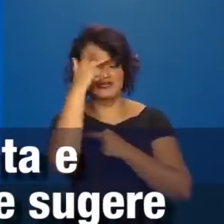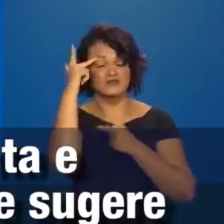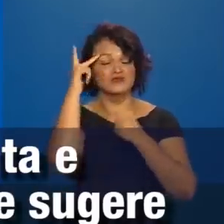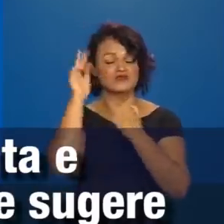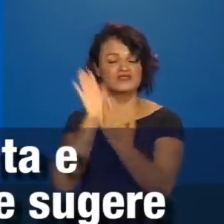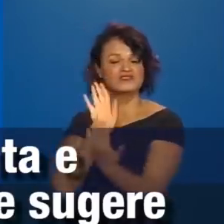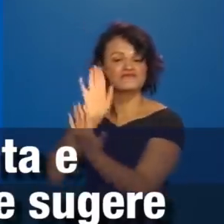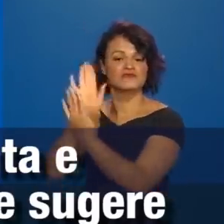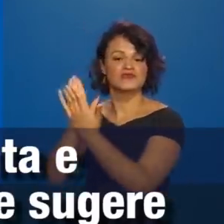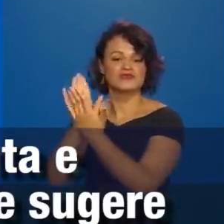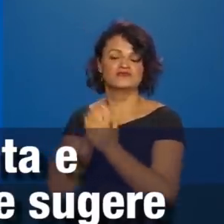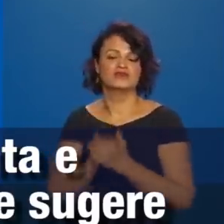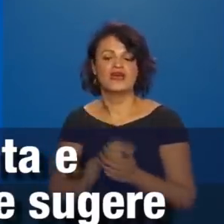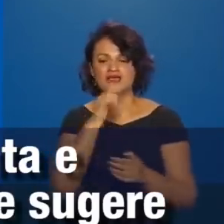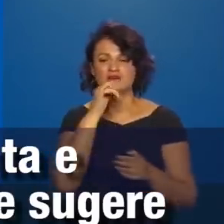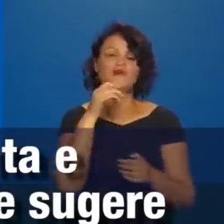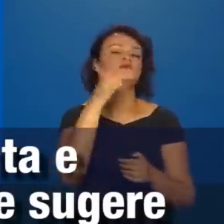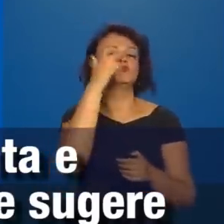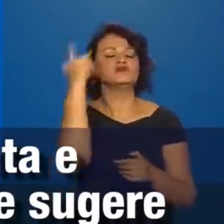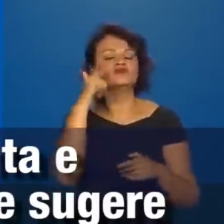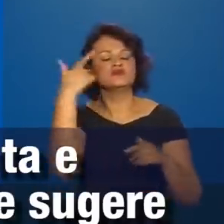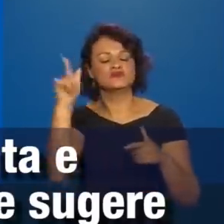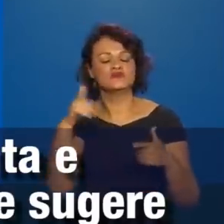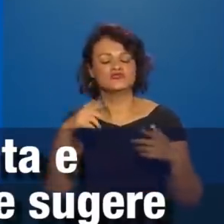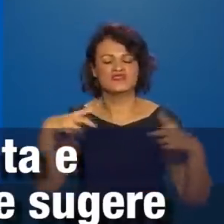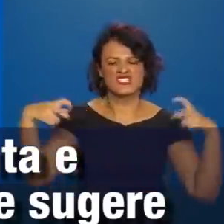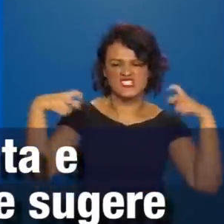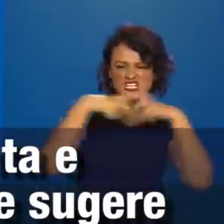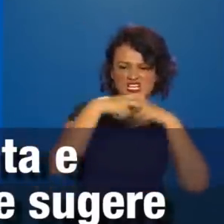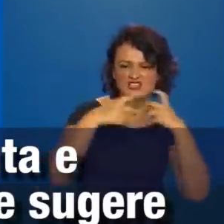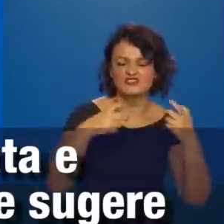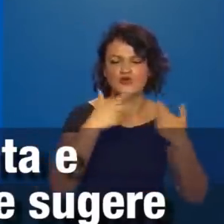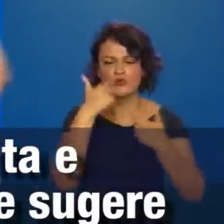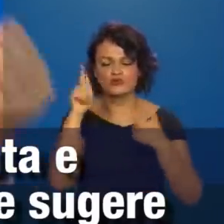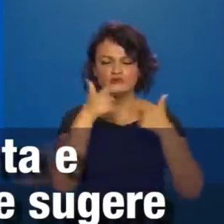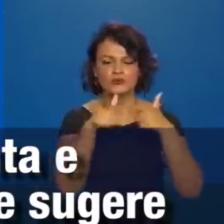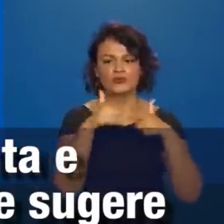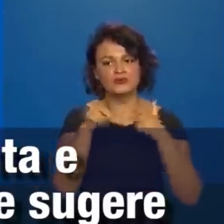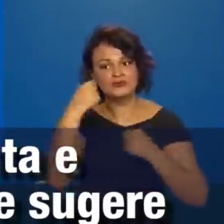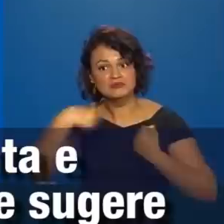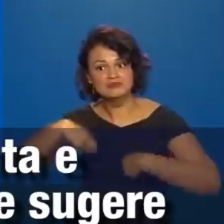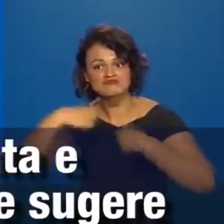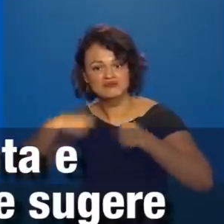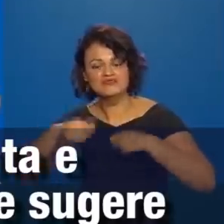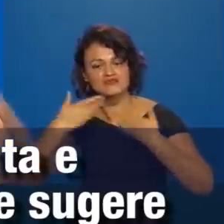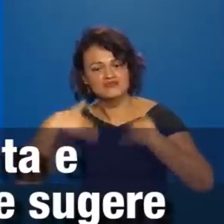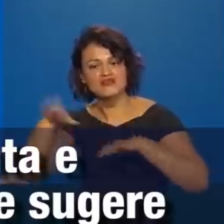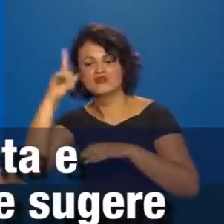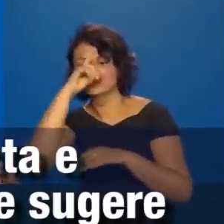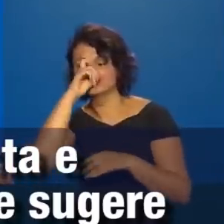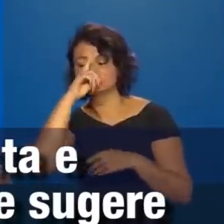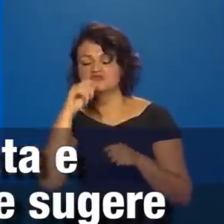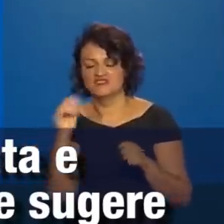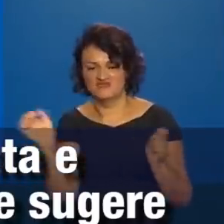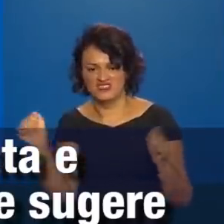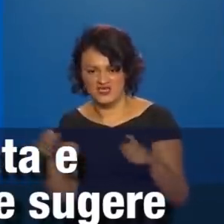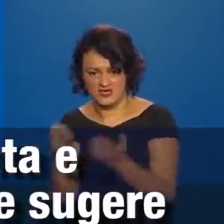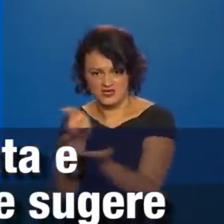se acidentar por um acidente de trânsito e ter outras consequências possa ser atendida e ter um leito